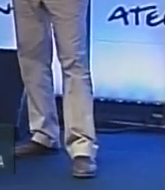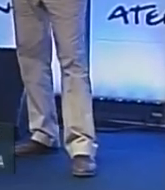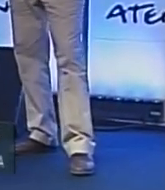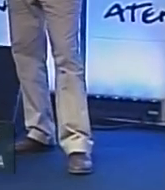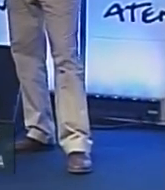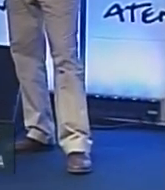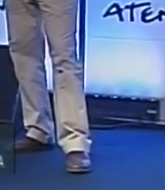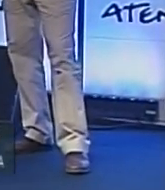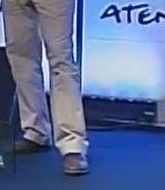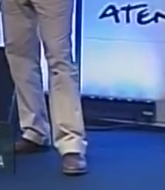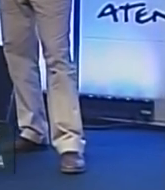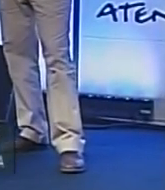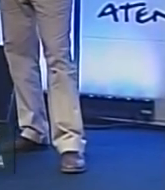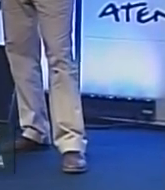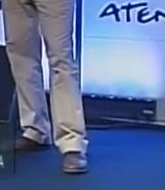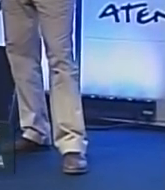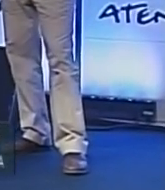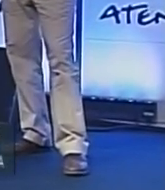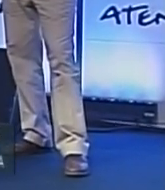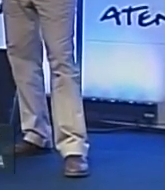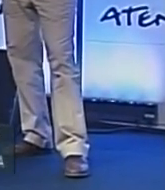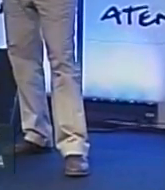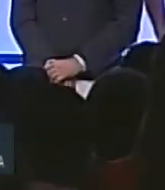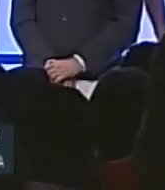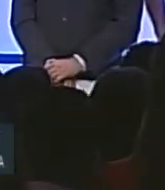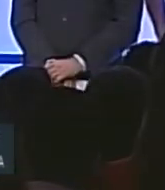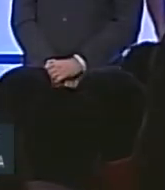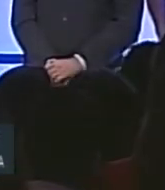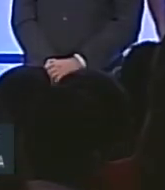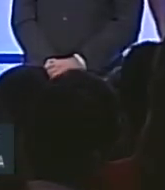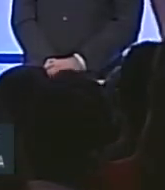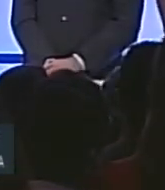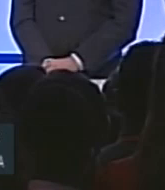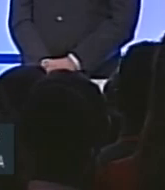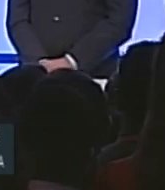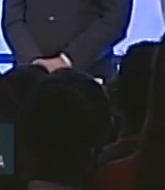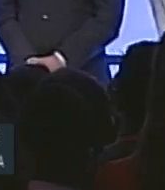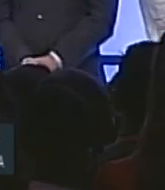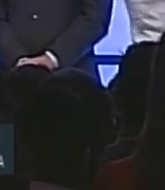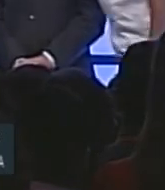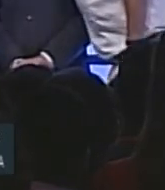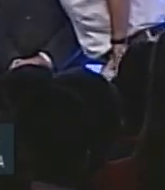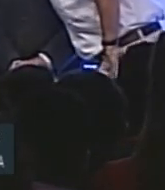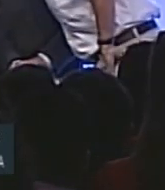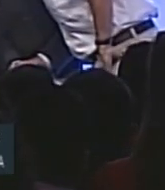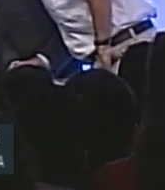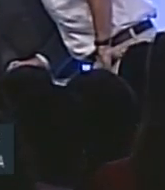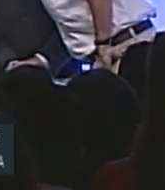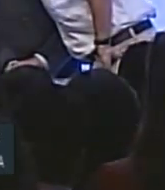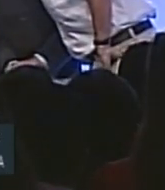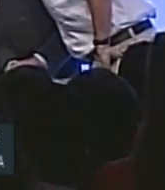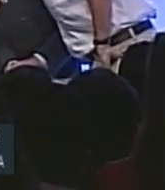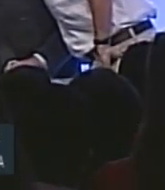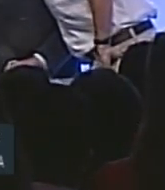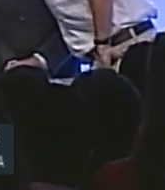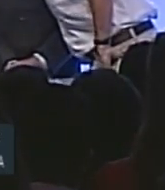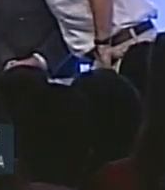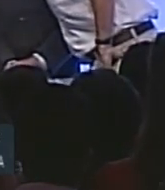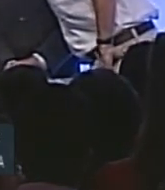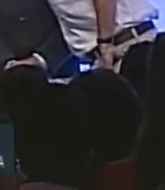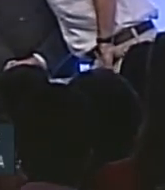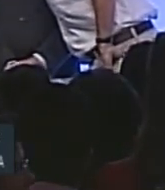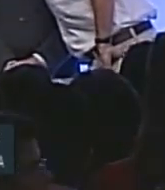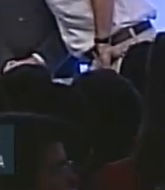o pré-sal, esse país tem indústria, esse país tem agricultura, tem uma riqueza mineral, tem a telefônica, tem